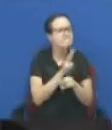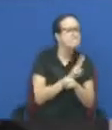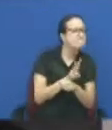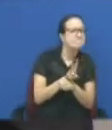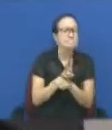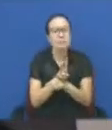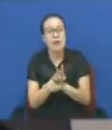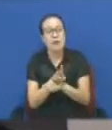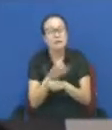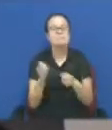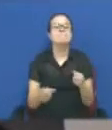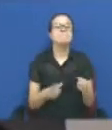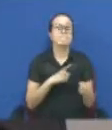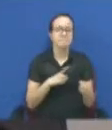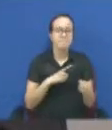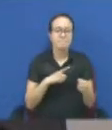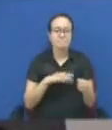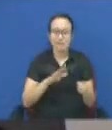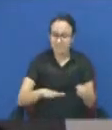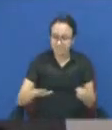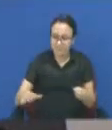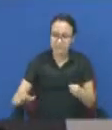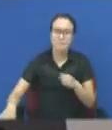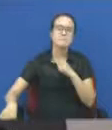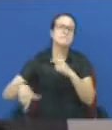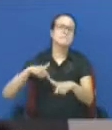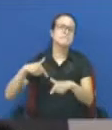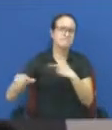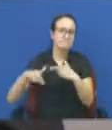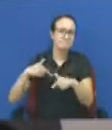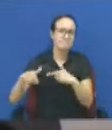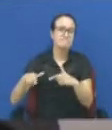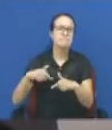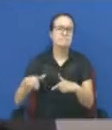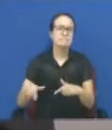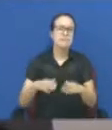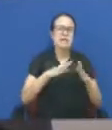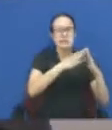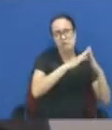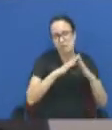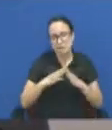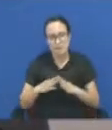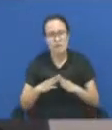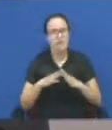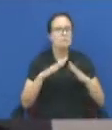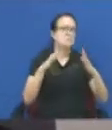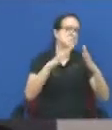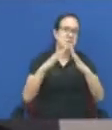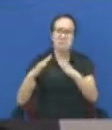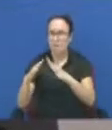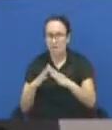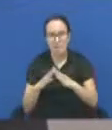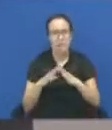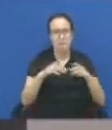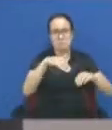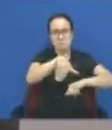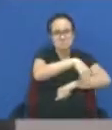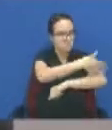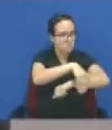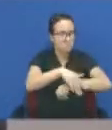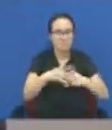existe ainda crianças trabalhando na periferia, às vezes nas casas, enfim. E a gente sabe